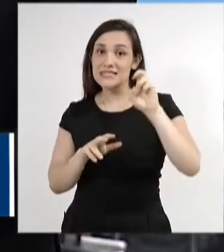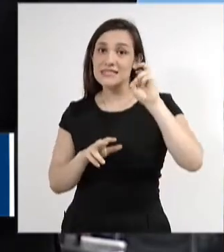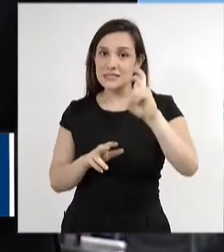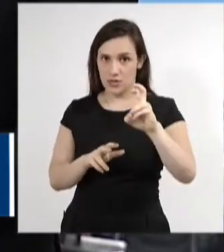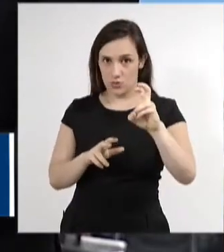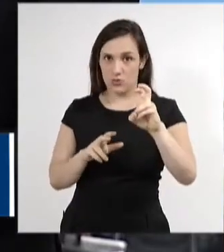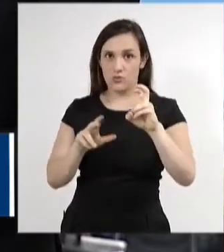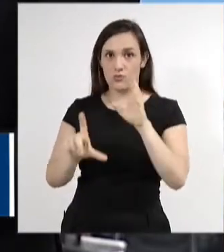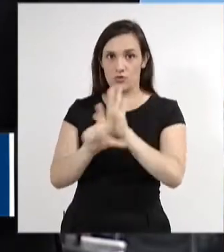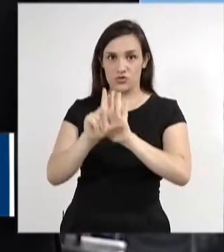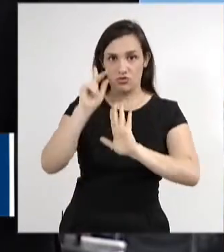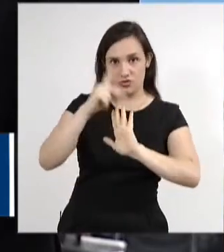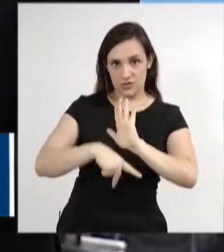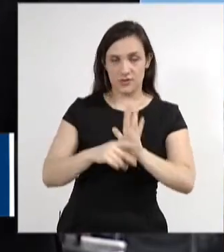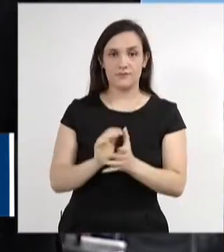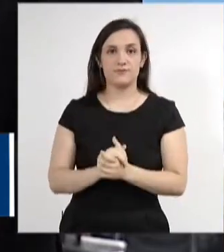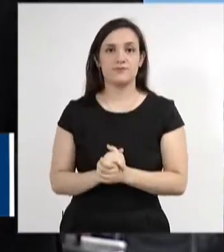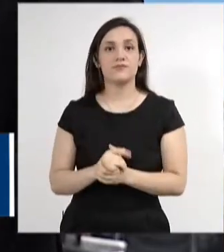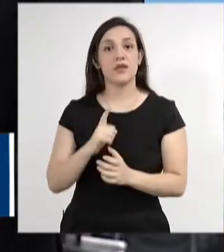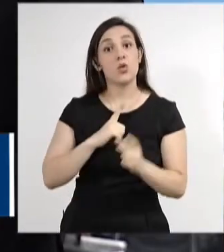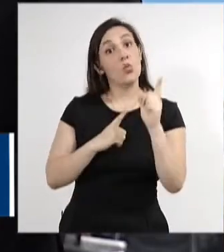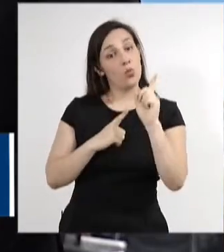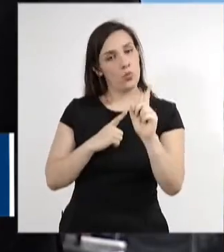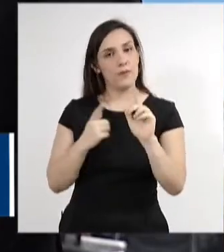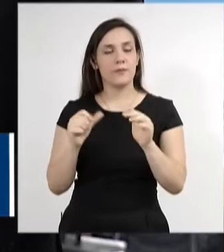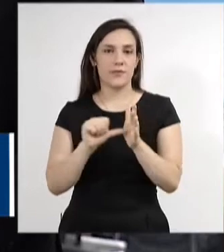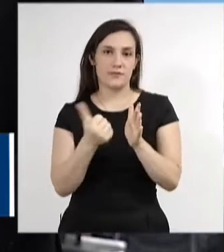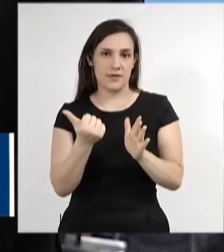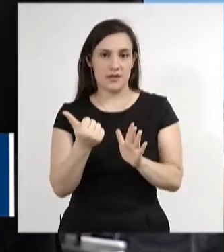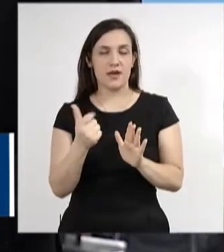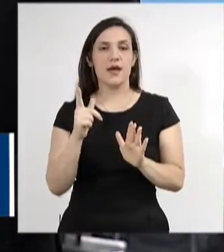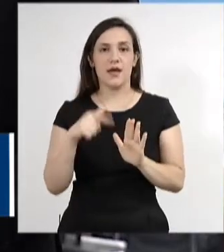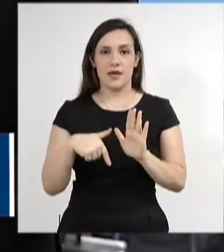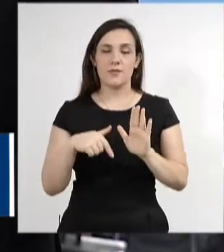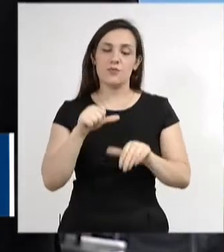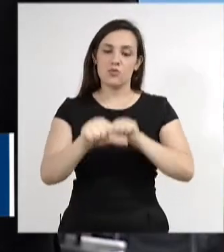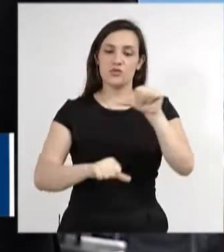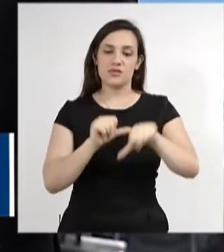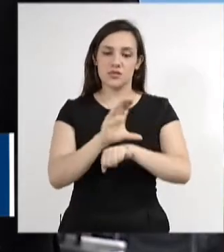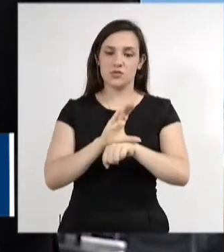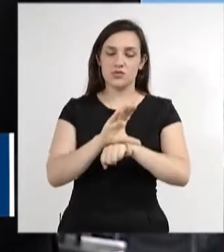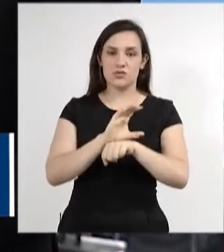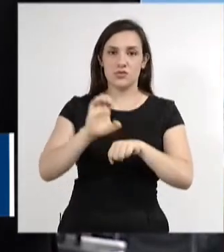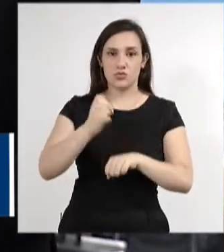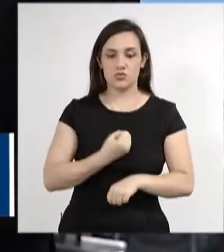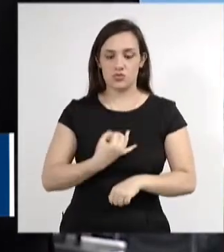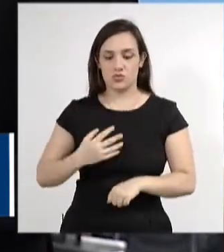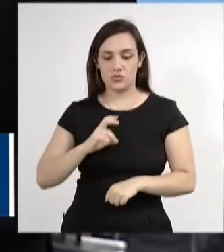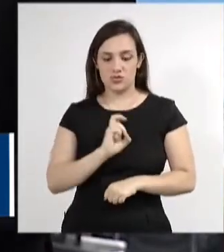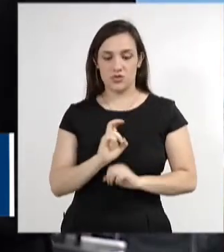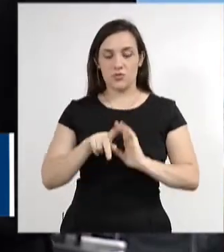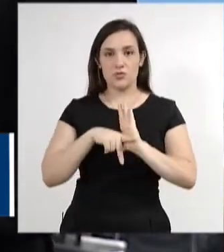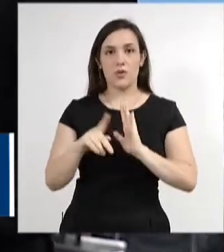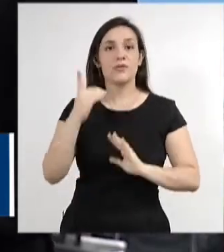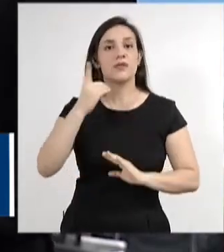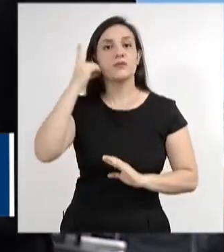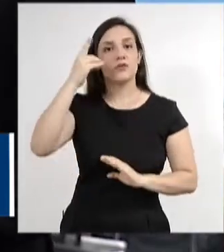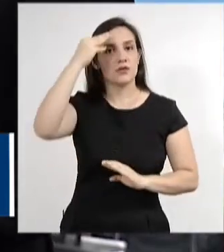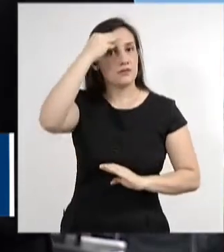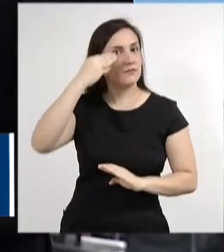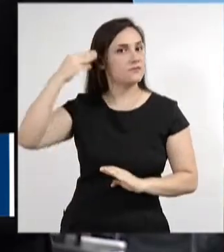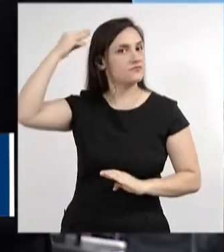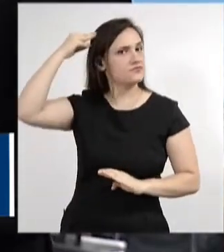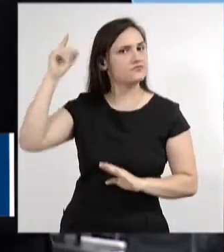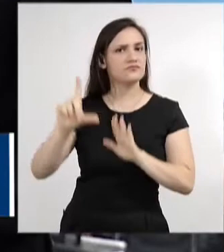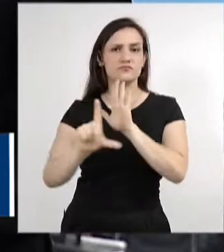projetos. Eu já inicio com a proposta de emenda à Constituição de número 5, de autoria do deputado Evander Vendramini.